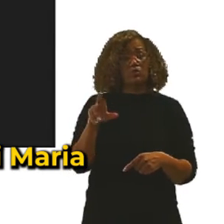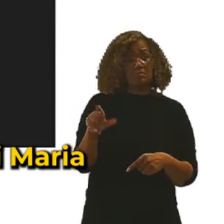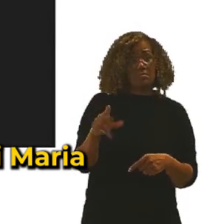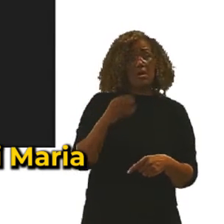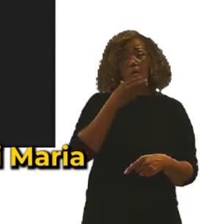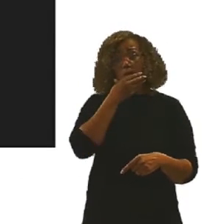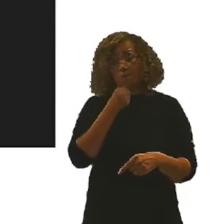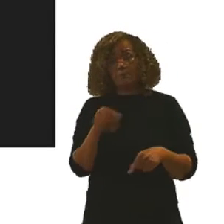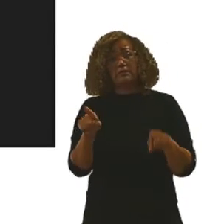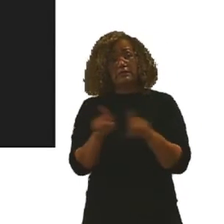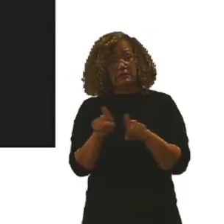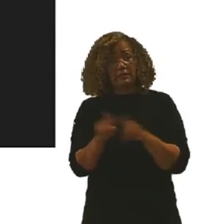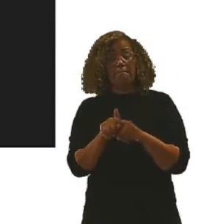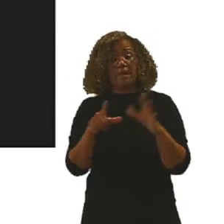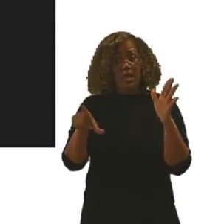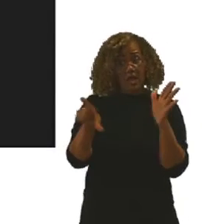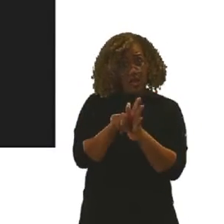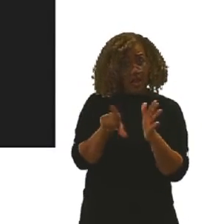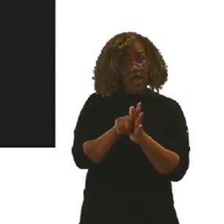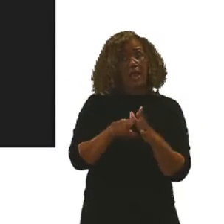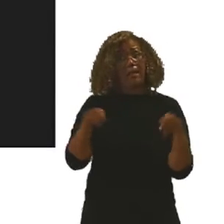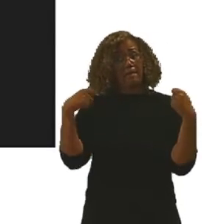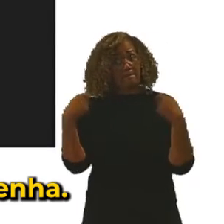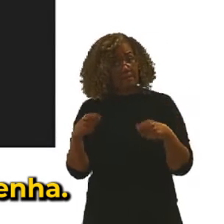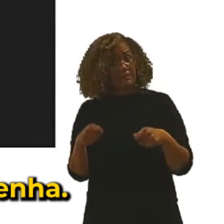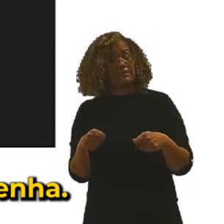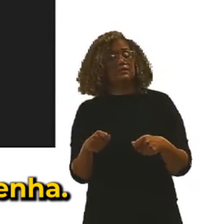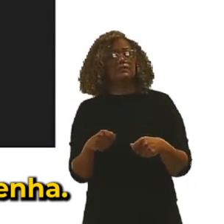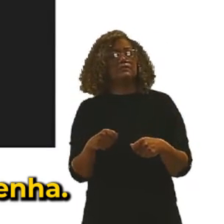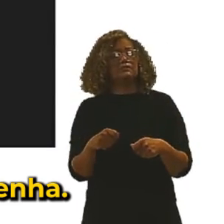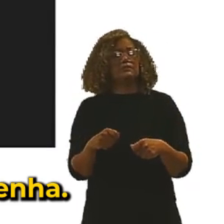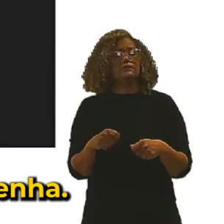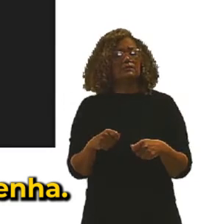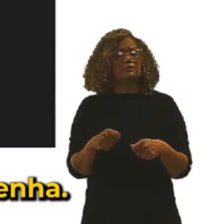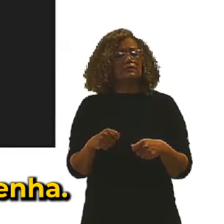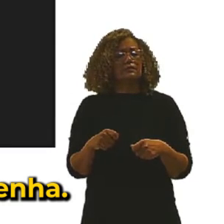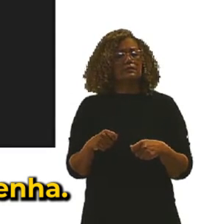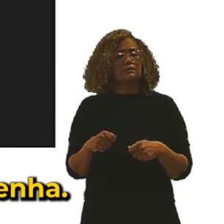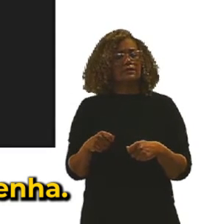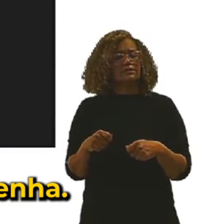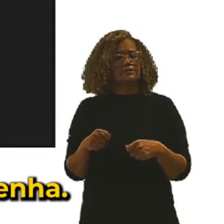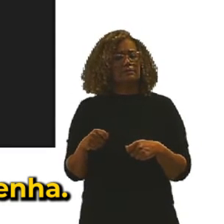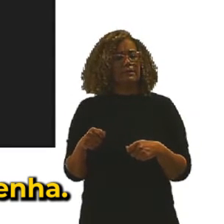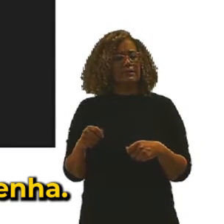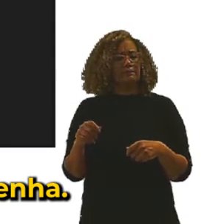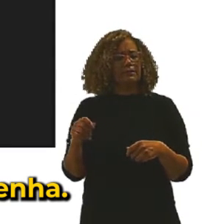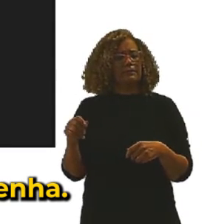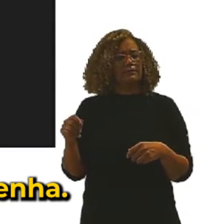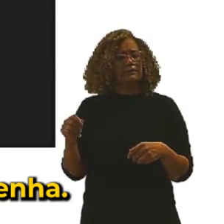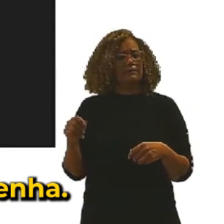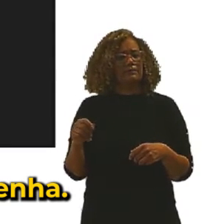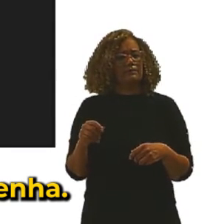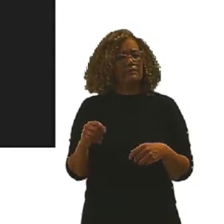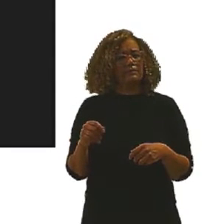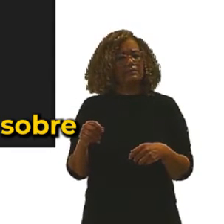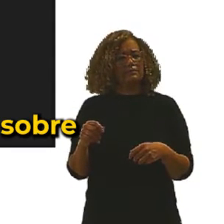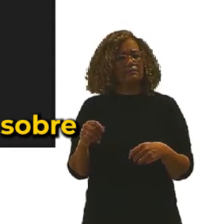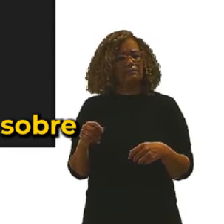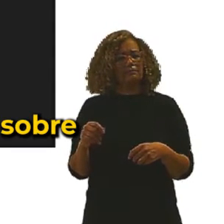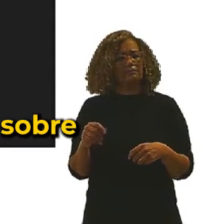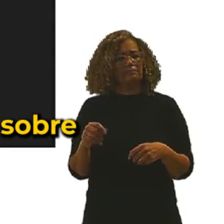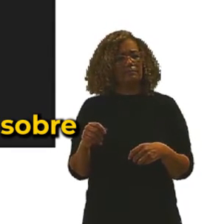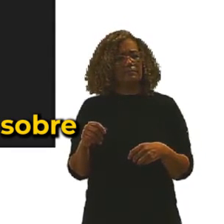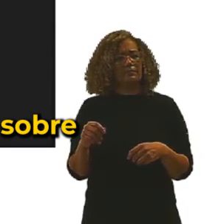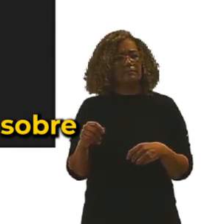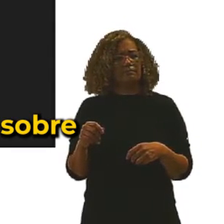aplicar a Lei Maria da Penha. Se houver na mesma residência, a coabitação também vai ser aplicado a Lei Maria da Penha, mas